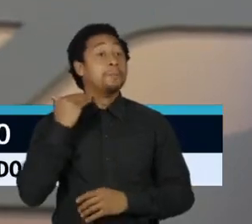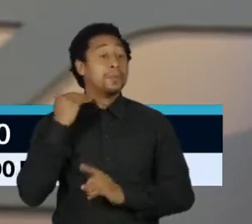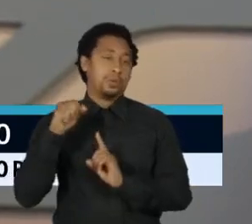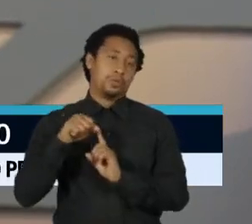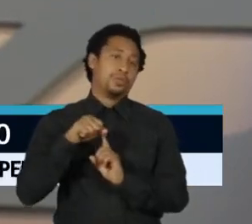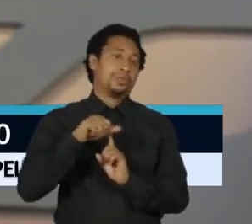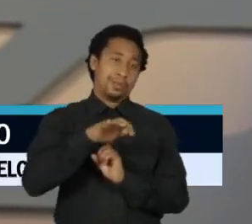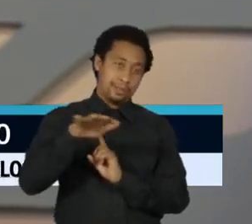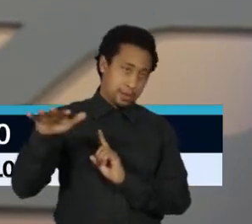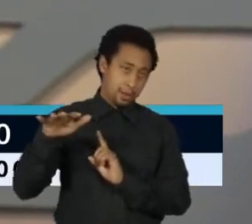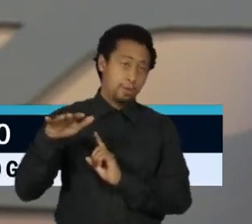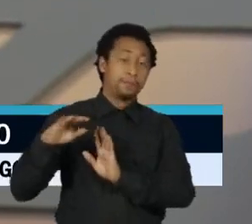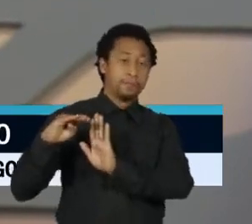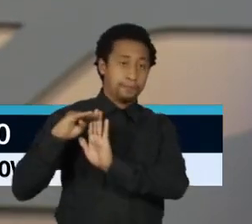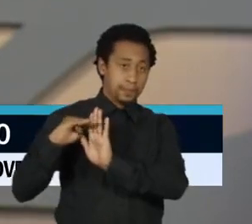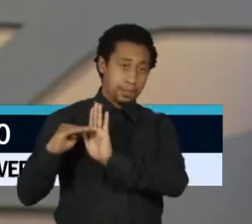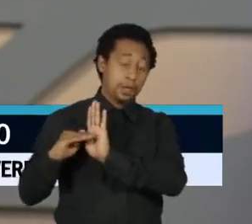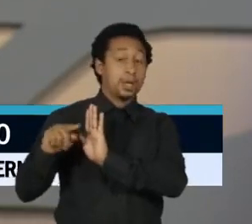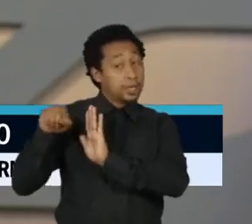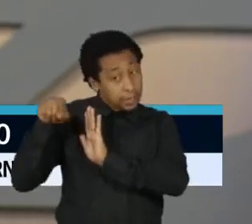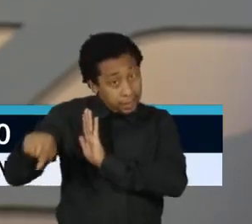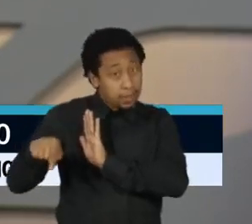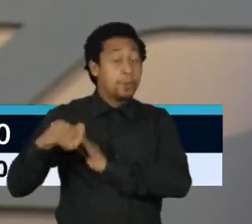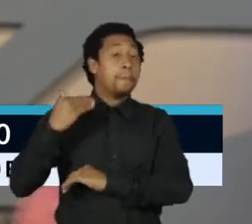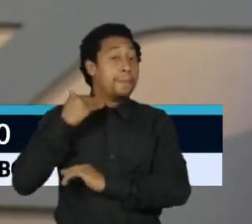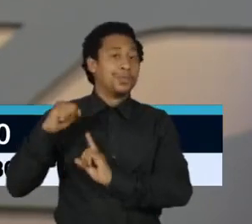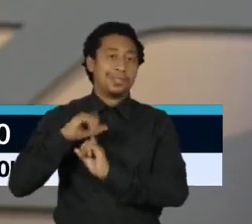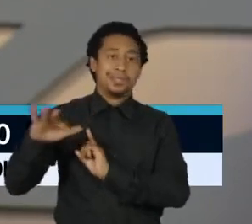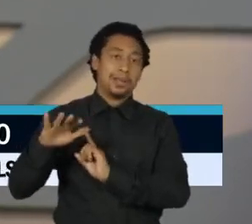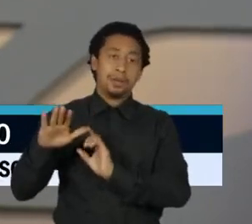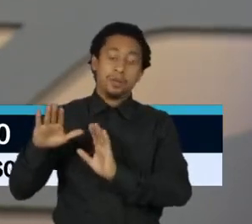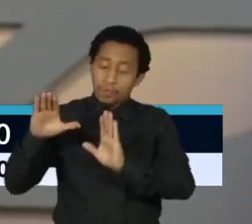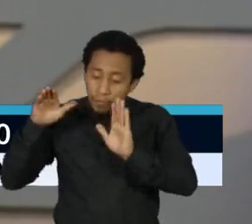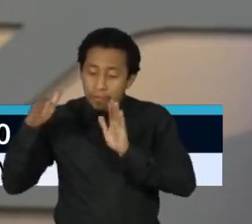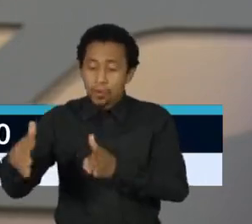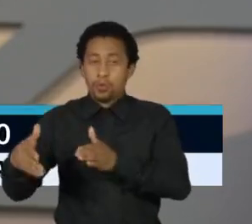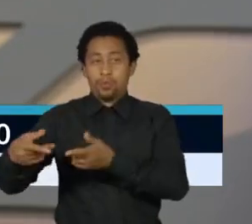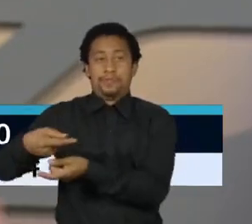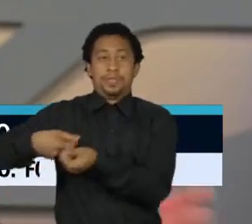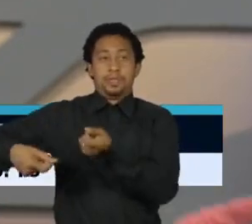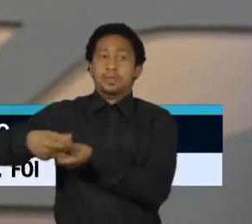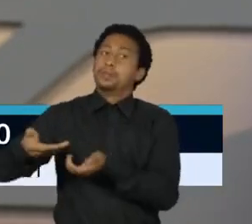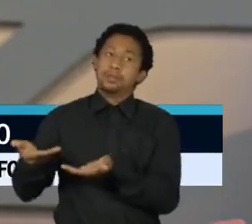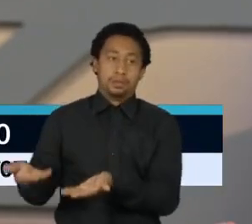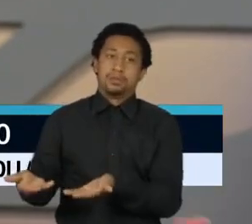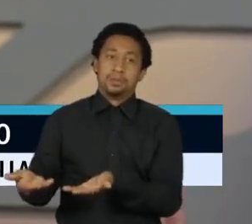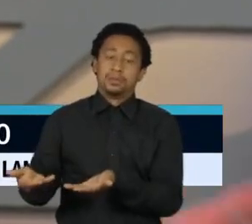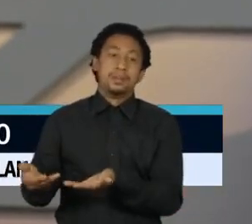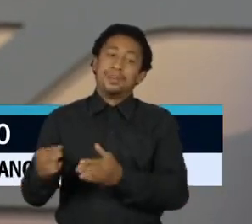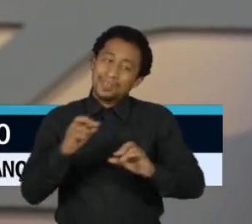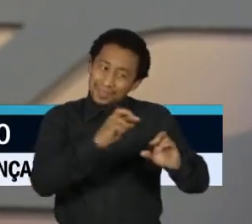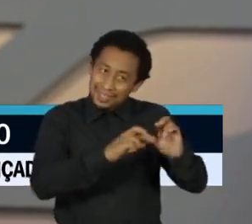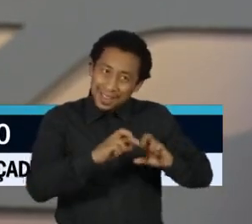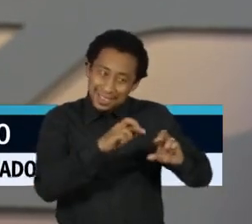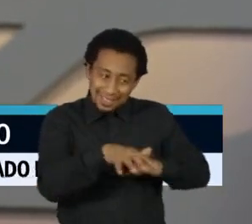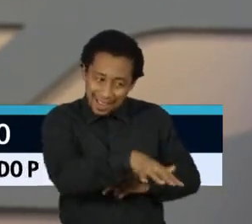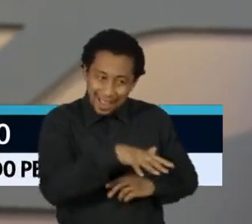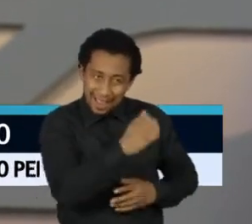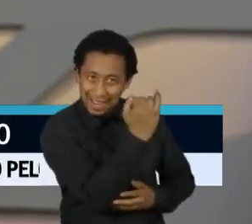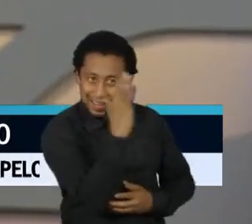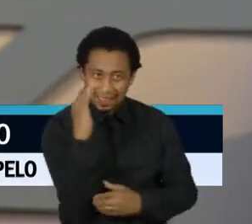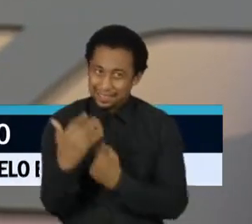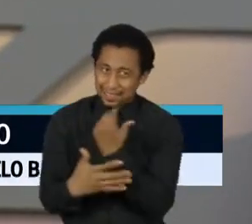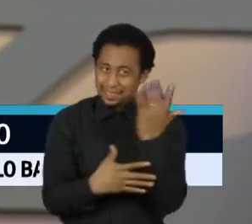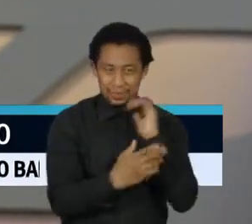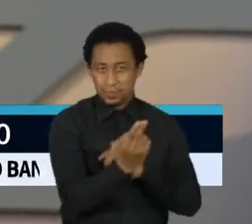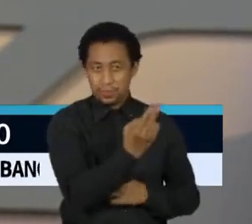a jurisdição dele se limita ao mercado financeiro. Mas se você for expandir os limites do poder de polícia do Banco